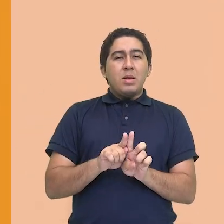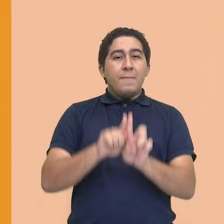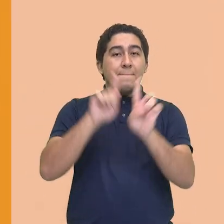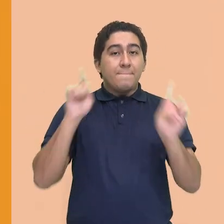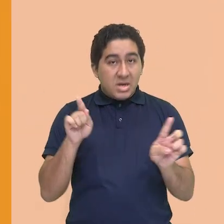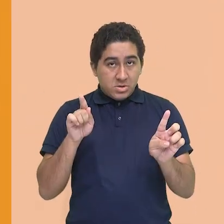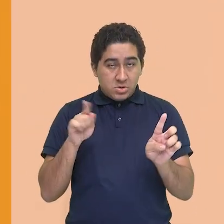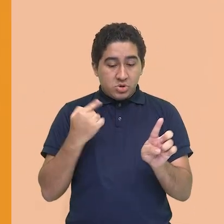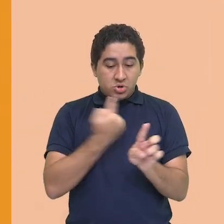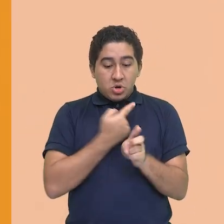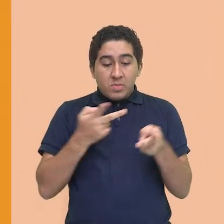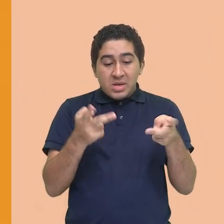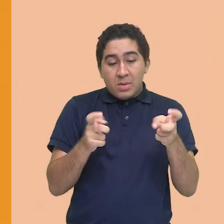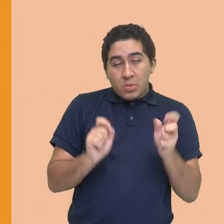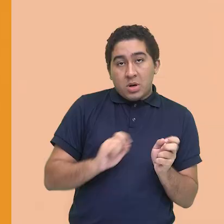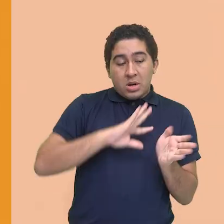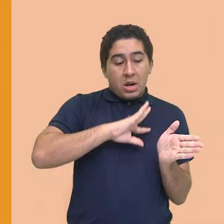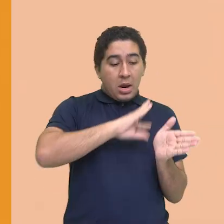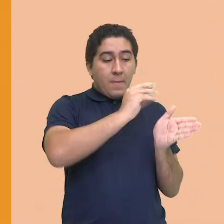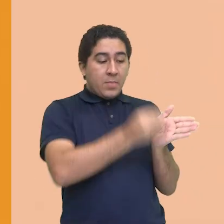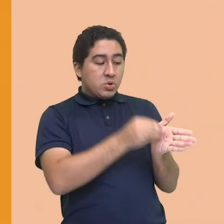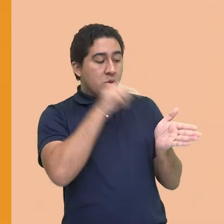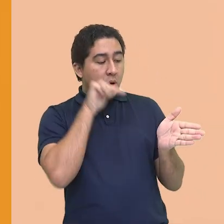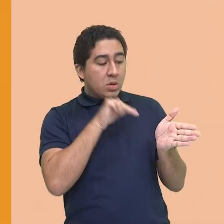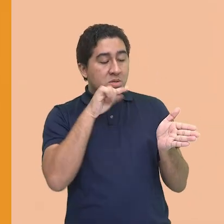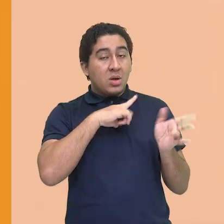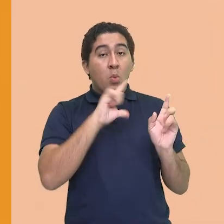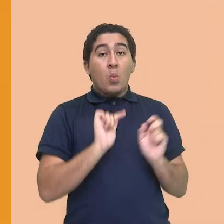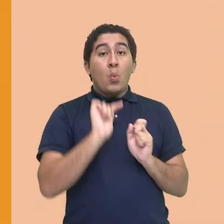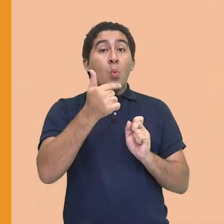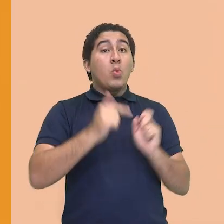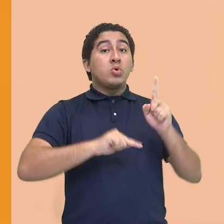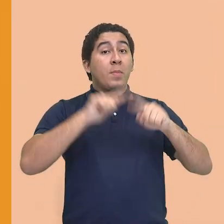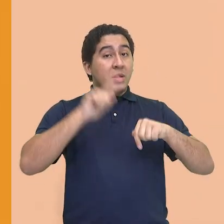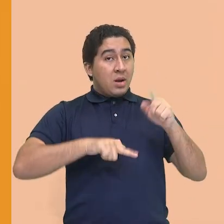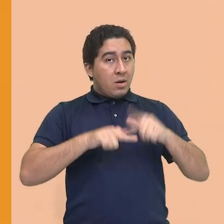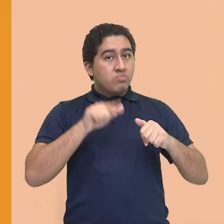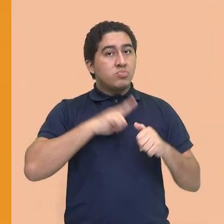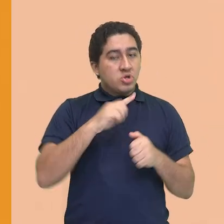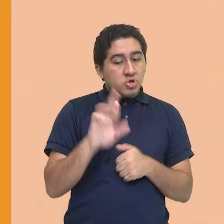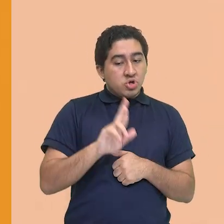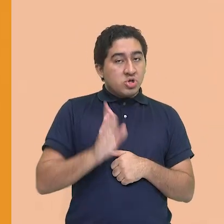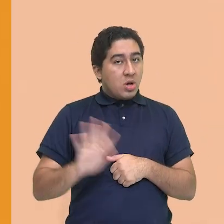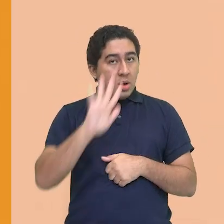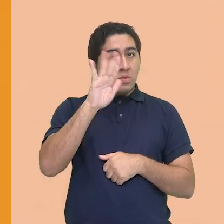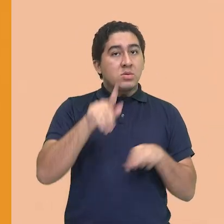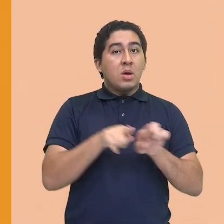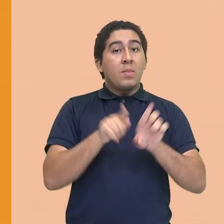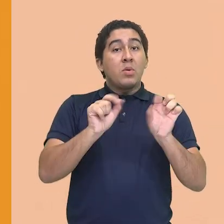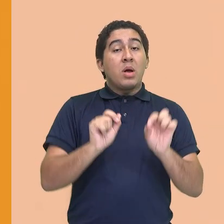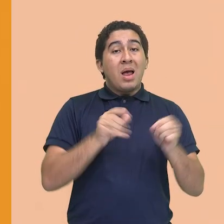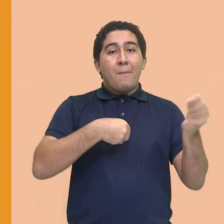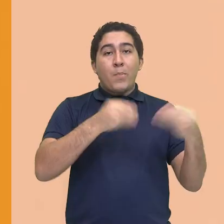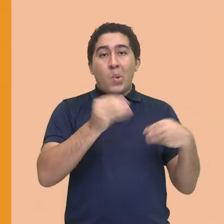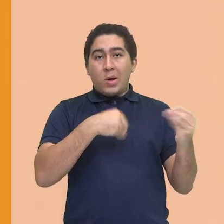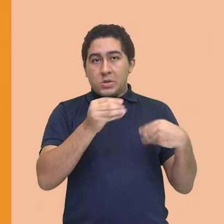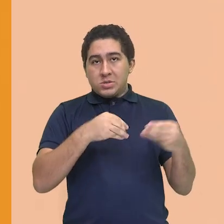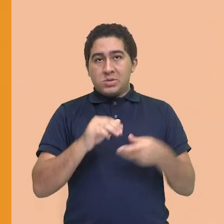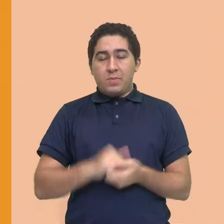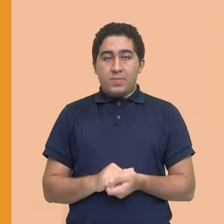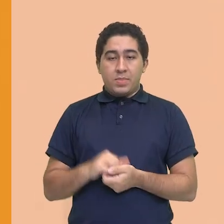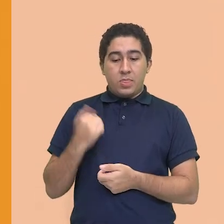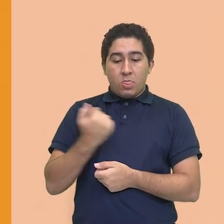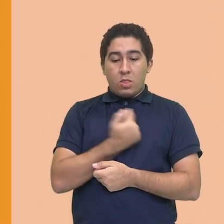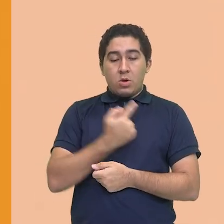está vendo que aqui na Amazônia existia um outro produto bastante valorizado, que era a borracha. Então, quando a